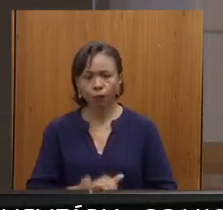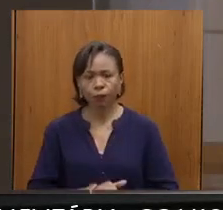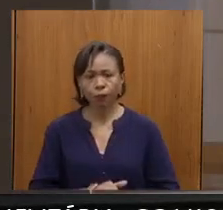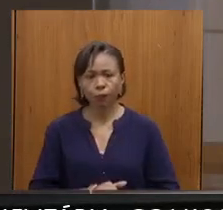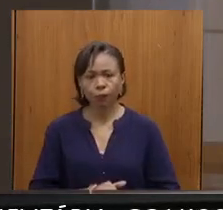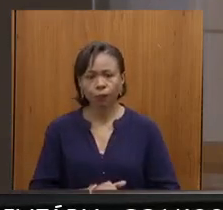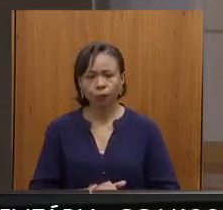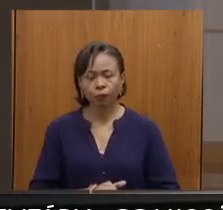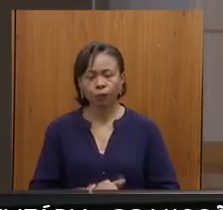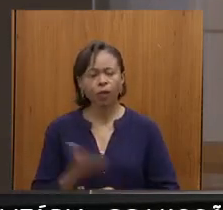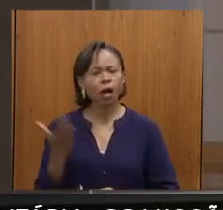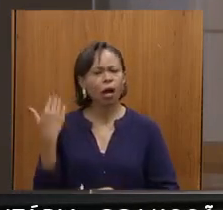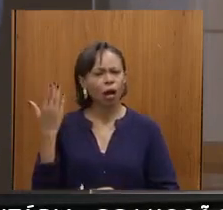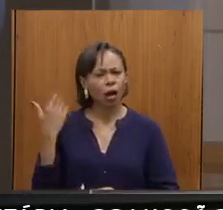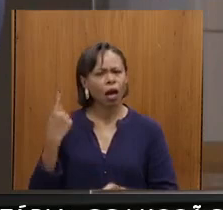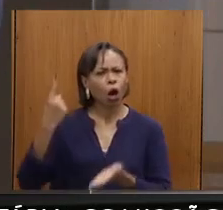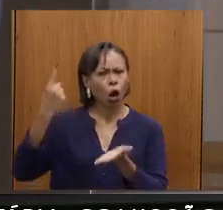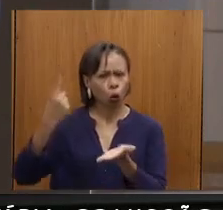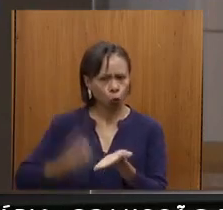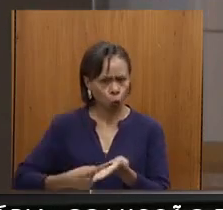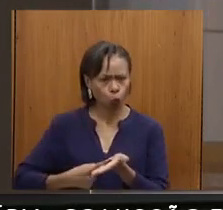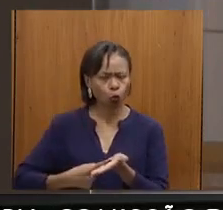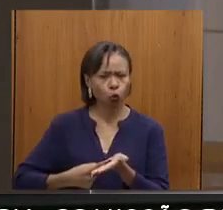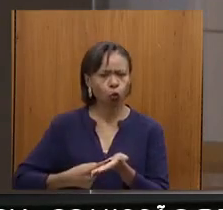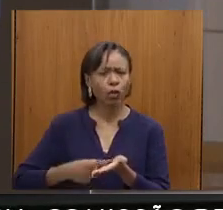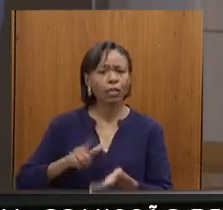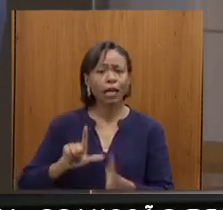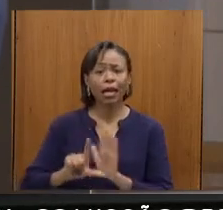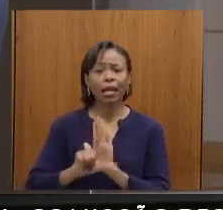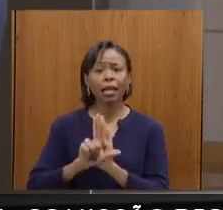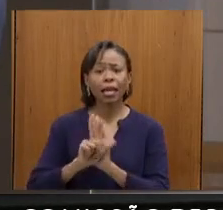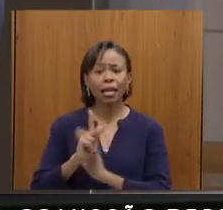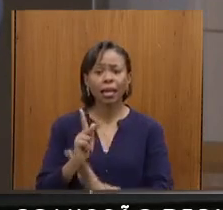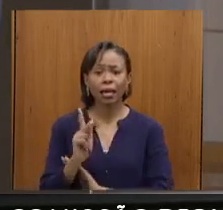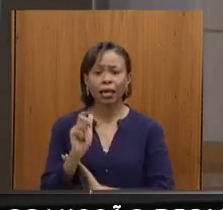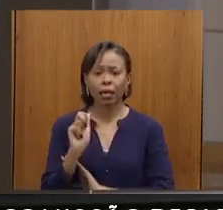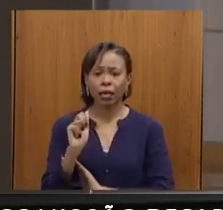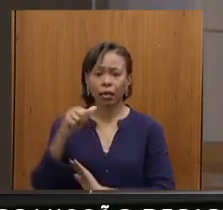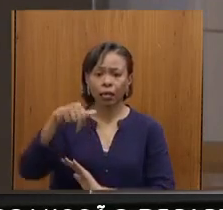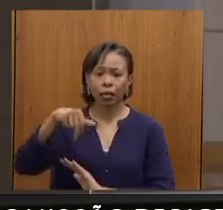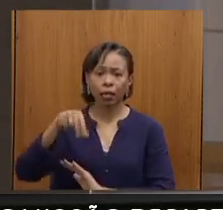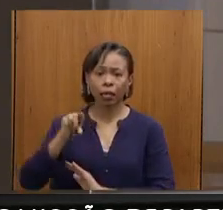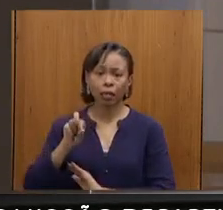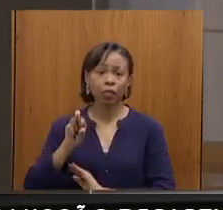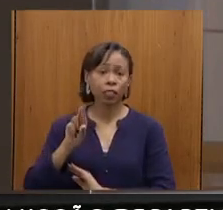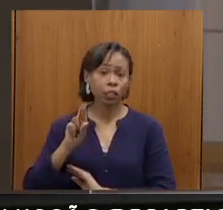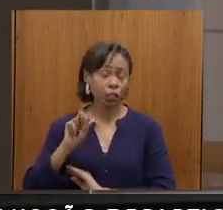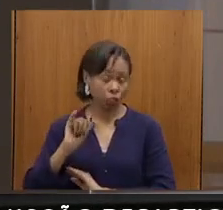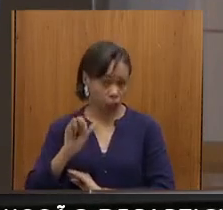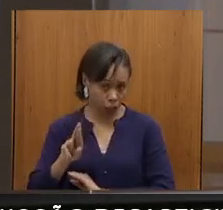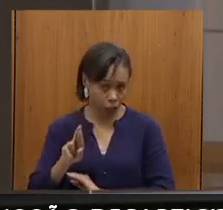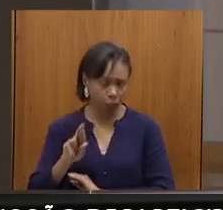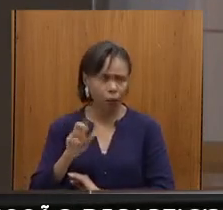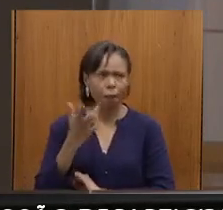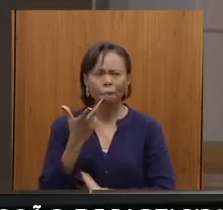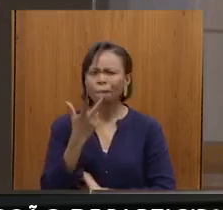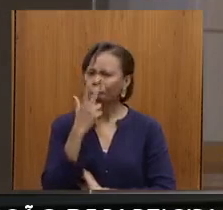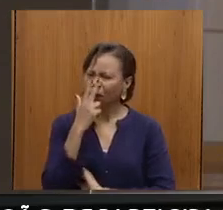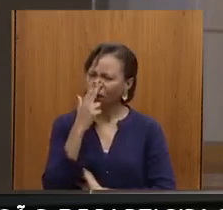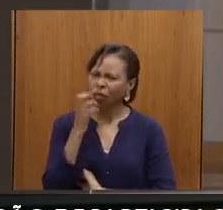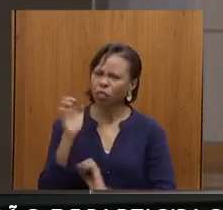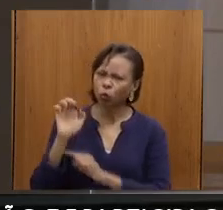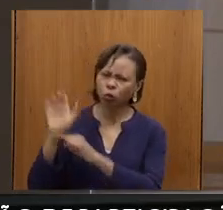quando houve o acerto de contas da lei Candir, me parece que os estados saíram